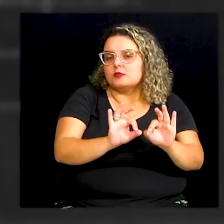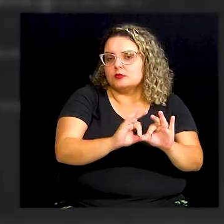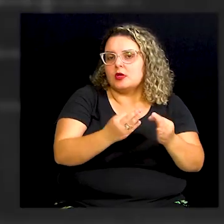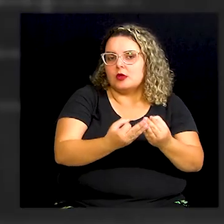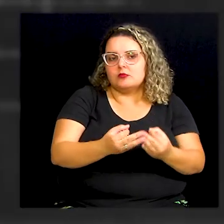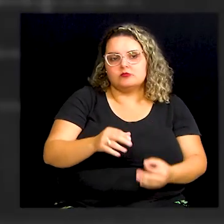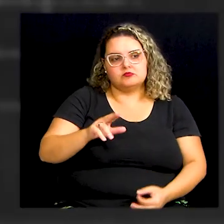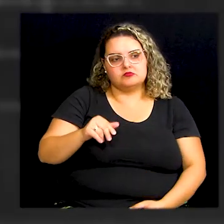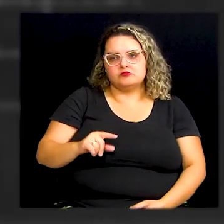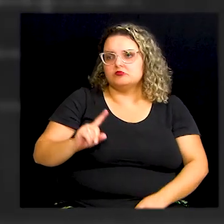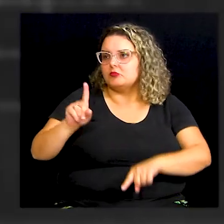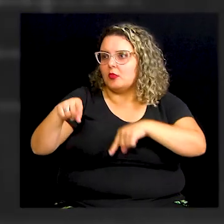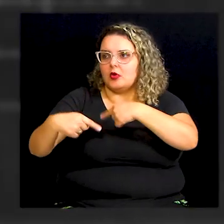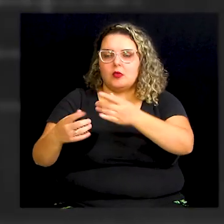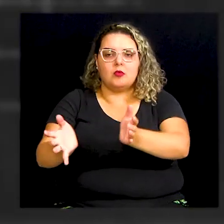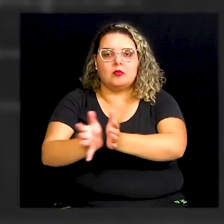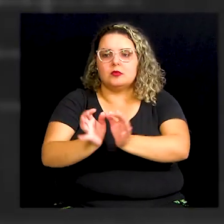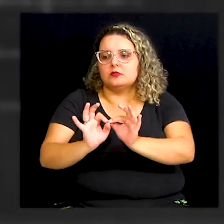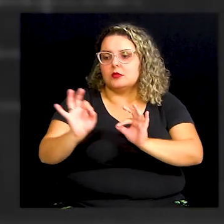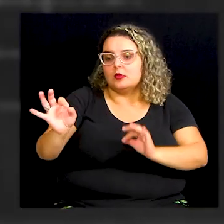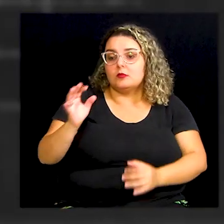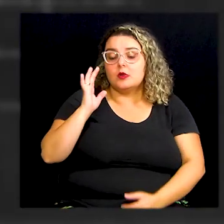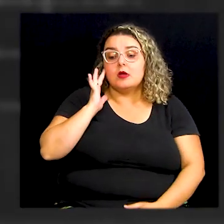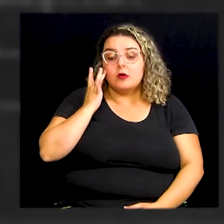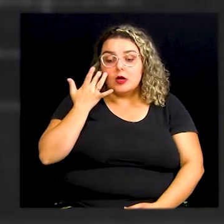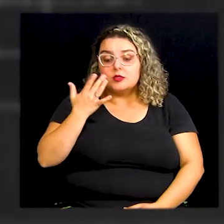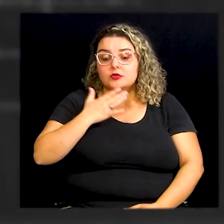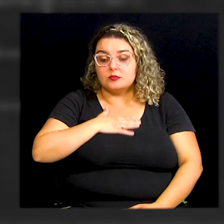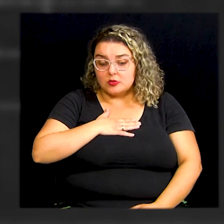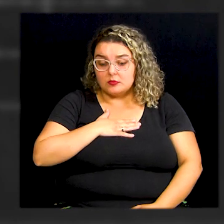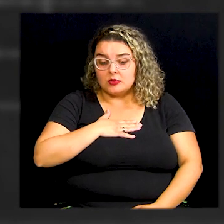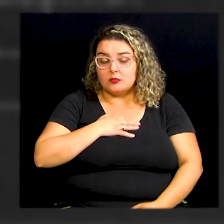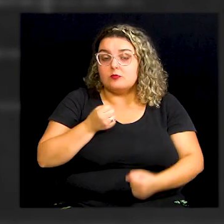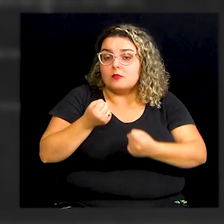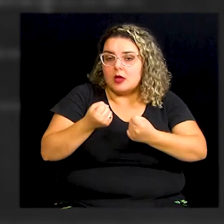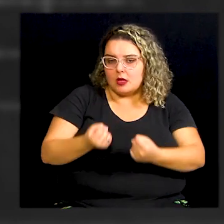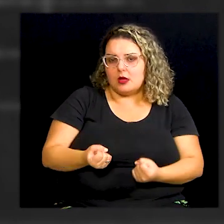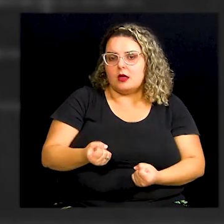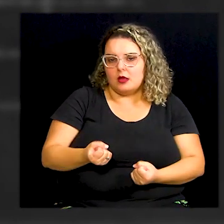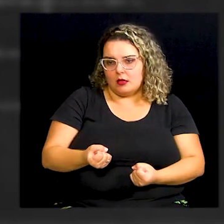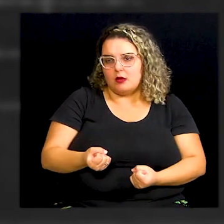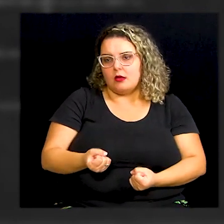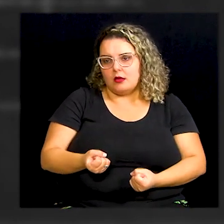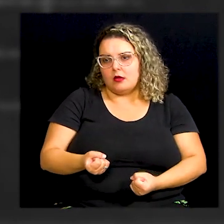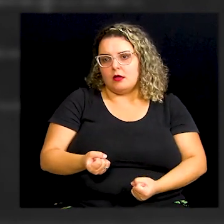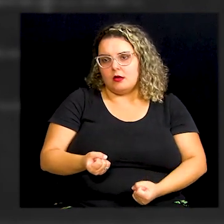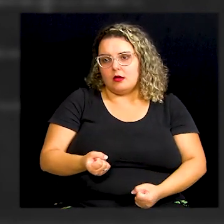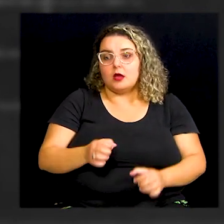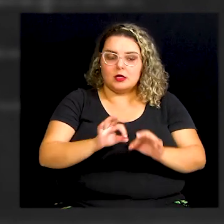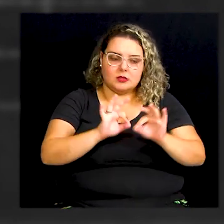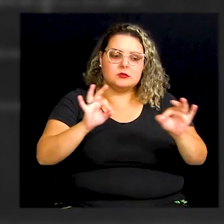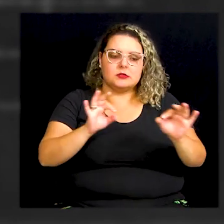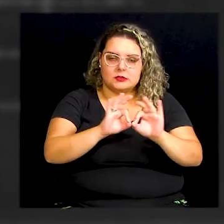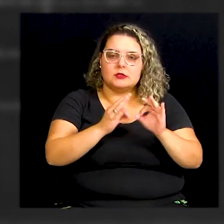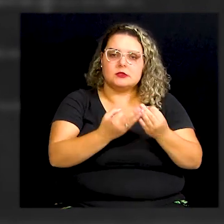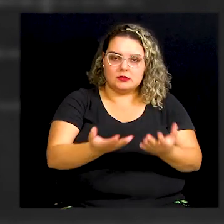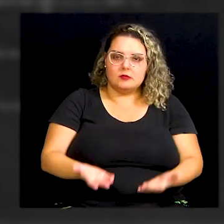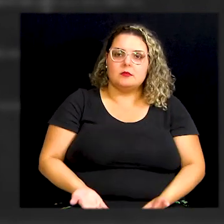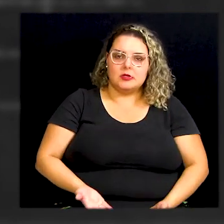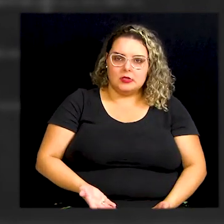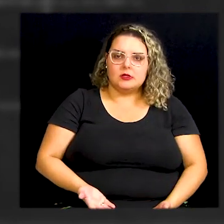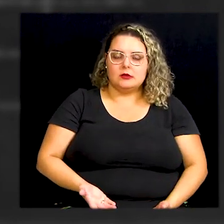né, nunca fui para nenhum outro clube longe e tal, acho que para mim o que pesava mesmo é a distância da família,